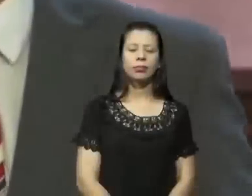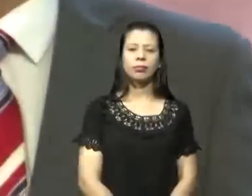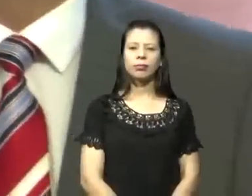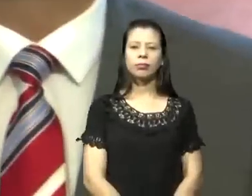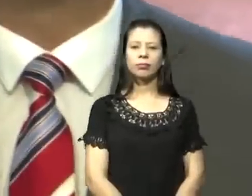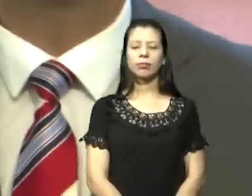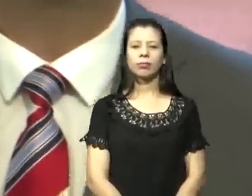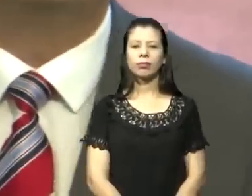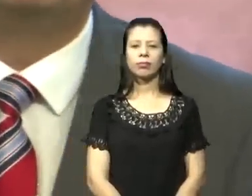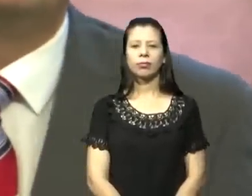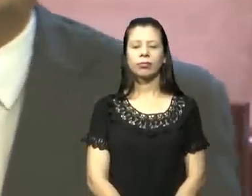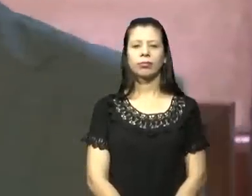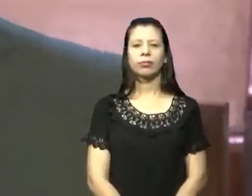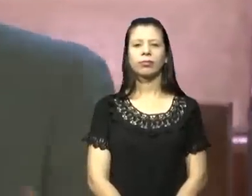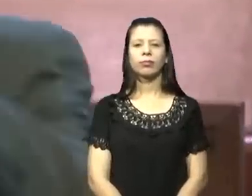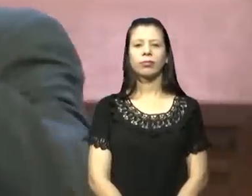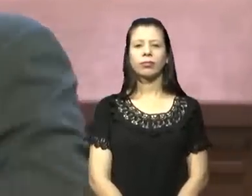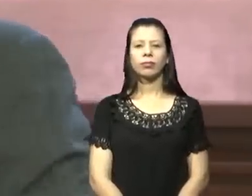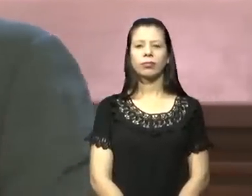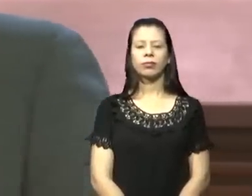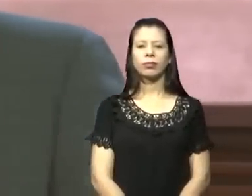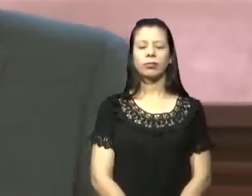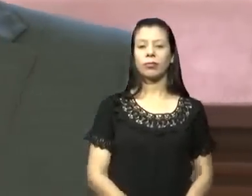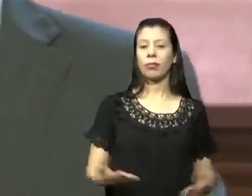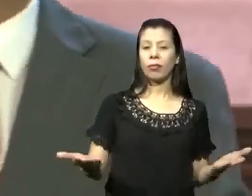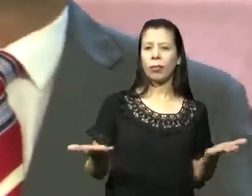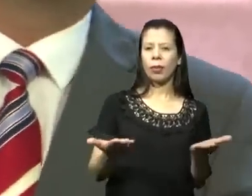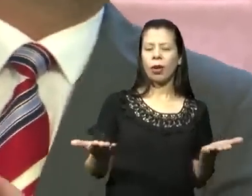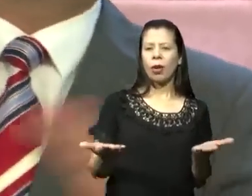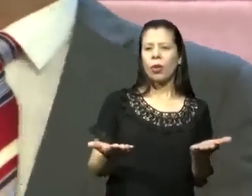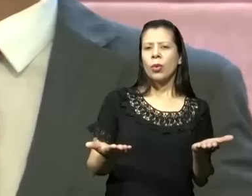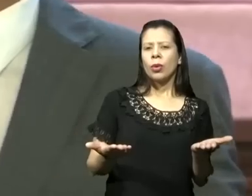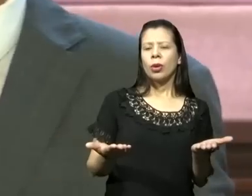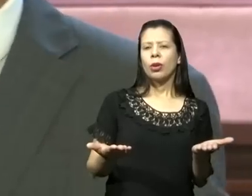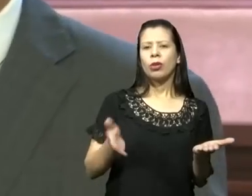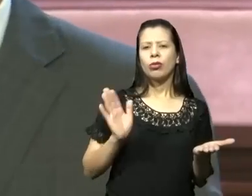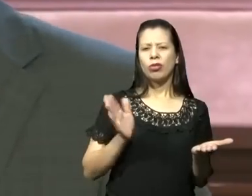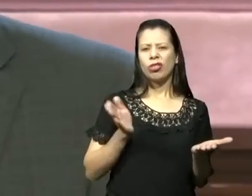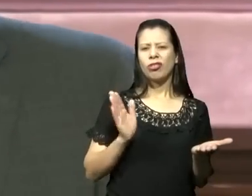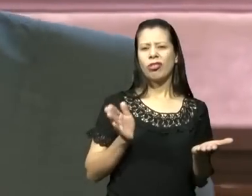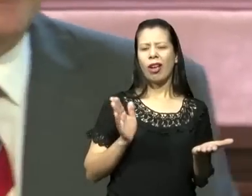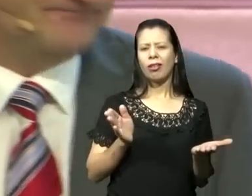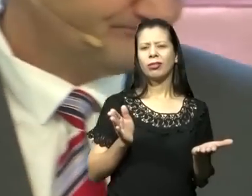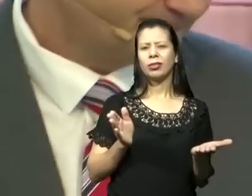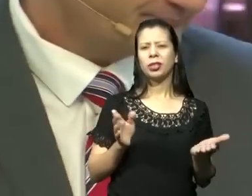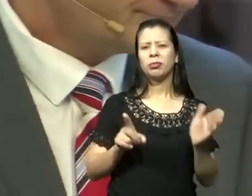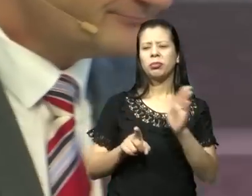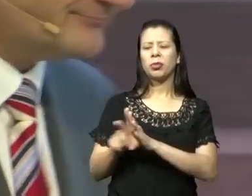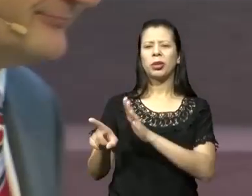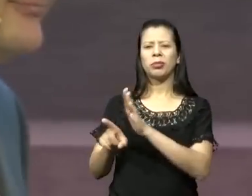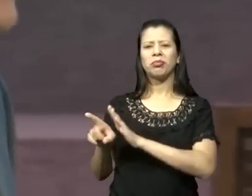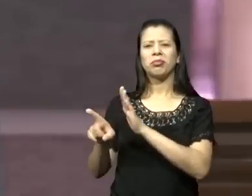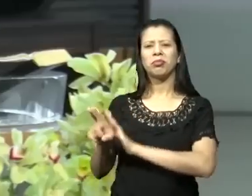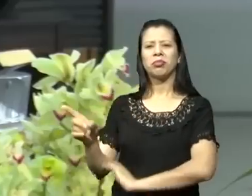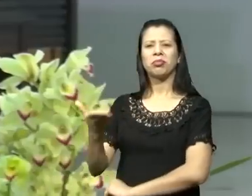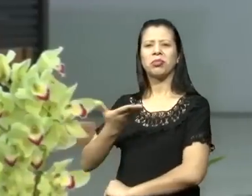eu Convido você a responder uma pergunta que eu fiz para diversos colegas essa semana